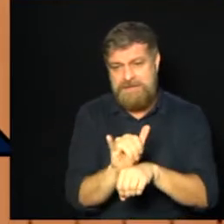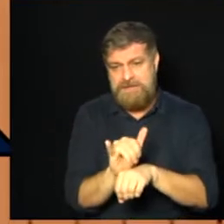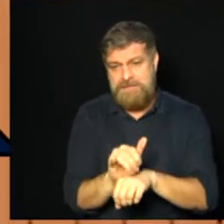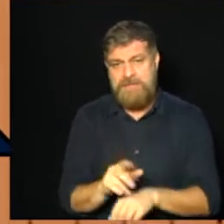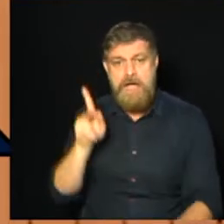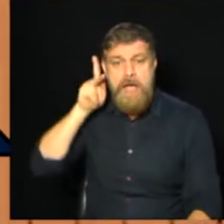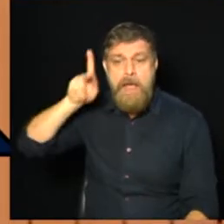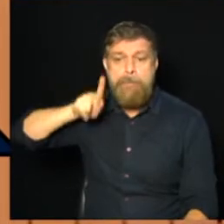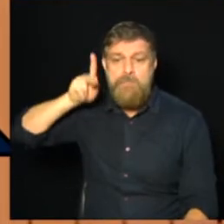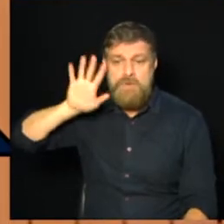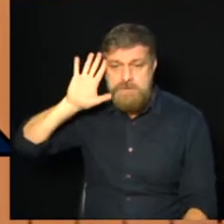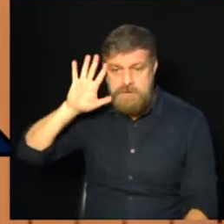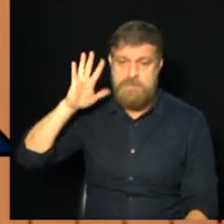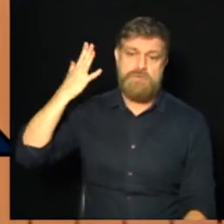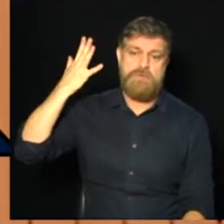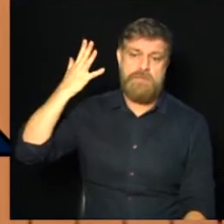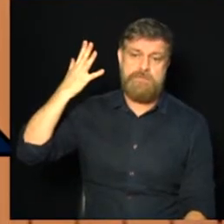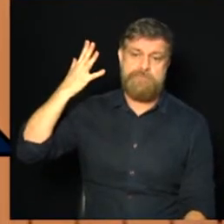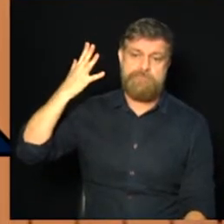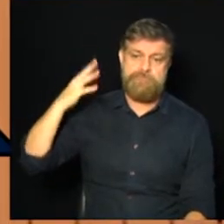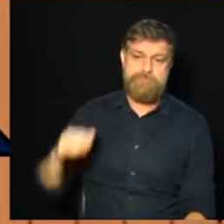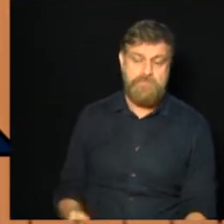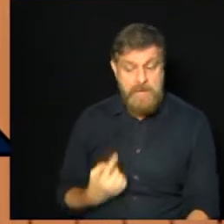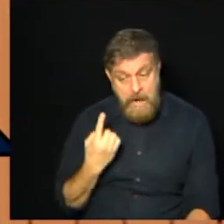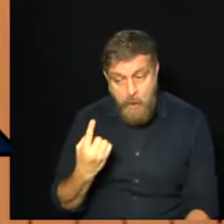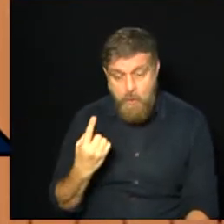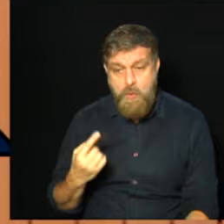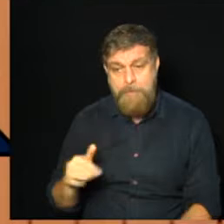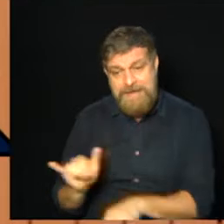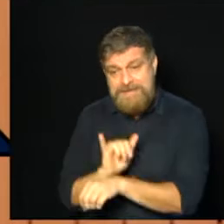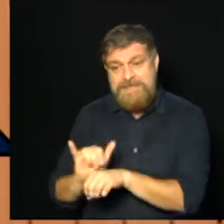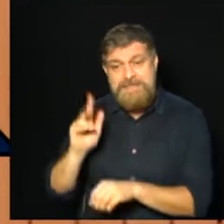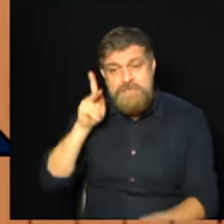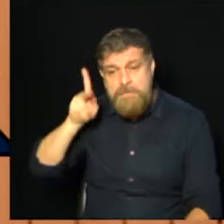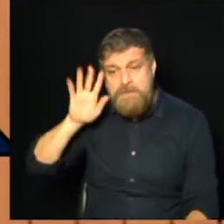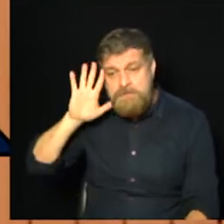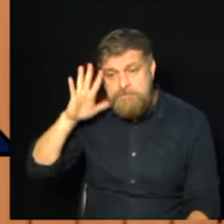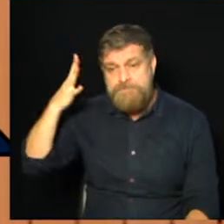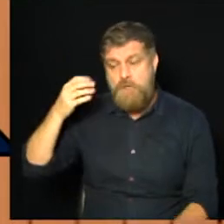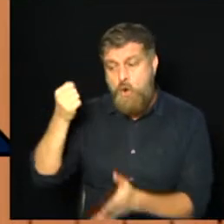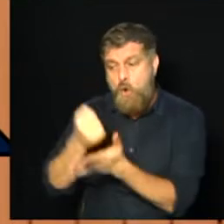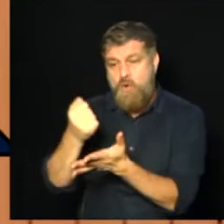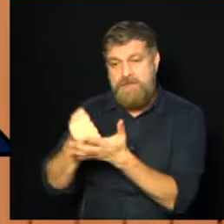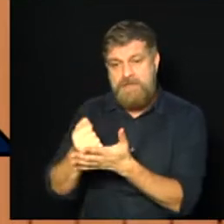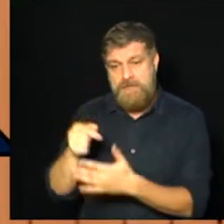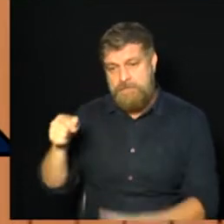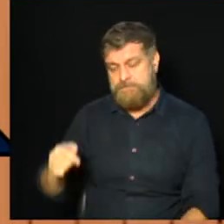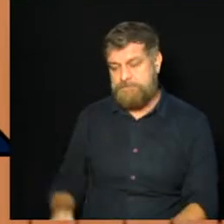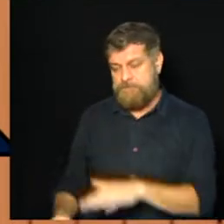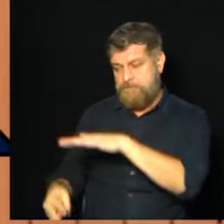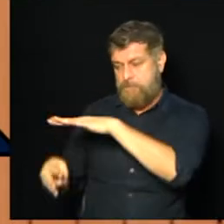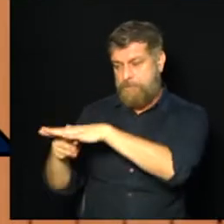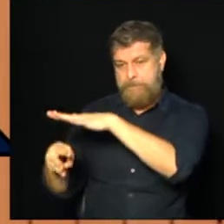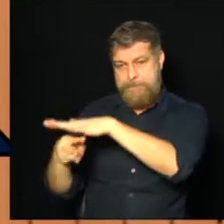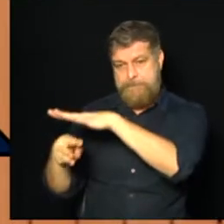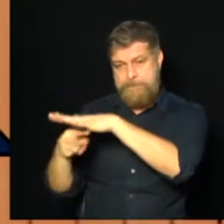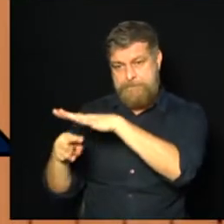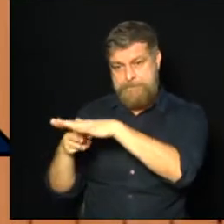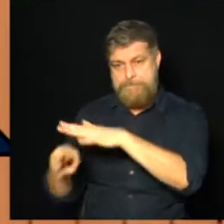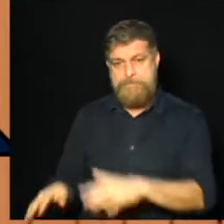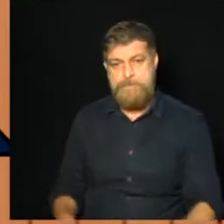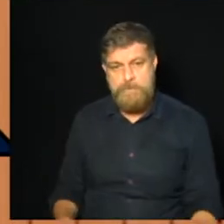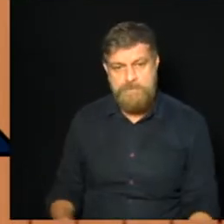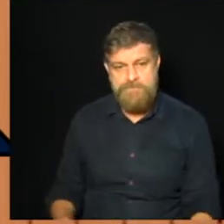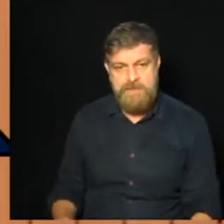política. É uma opção política que está sendo feita de contratação via serviço